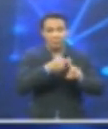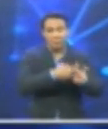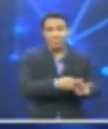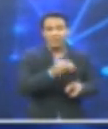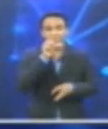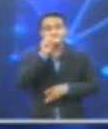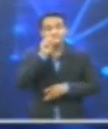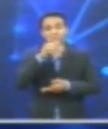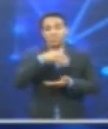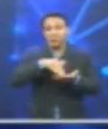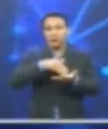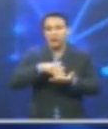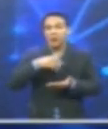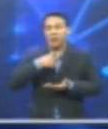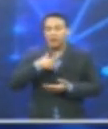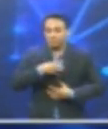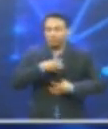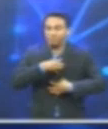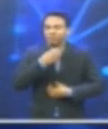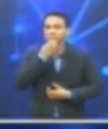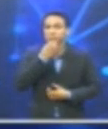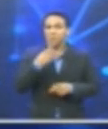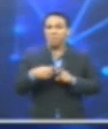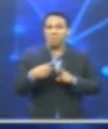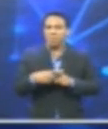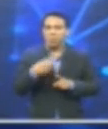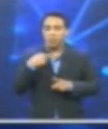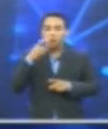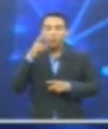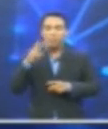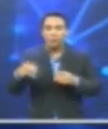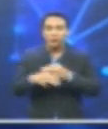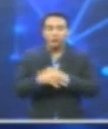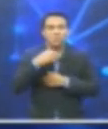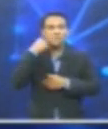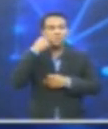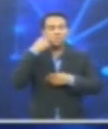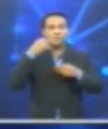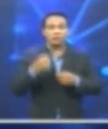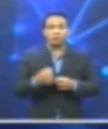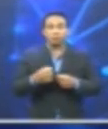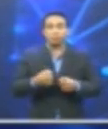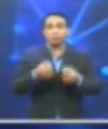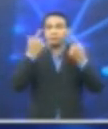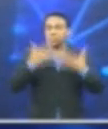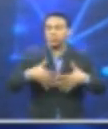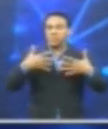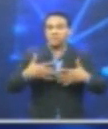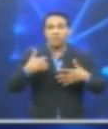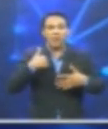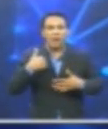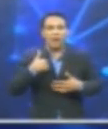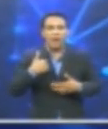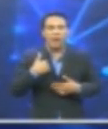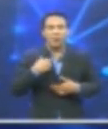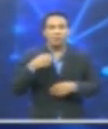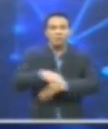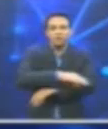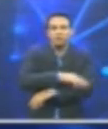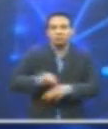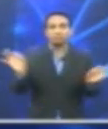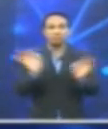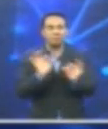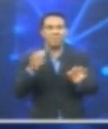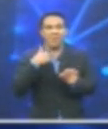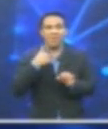e que muito me honrou o desafio. Eu não sou engenheiro, não sou geólogo, mas consegui montar uma